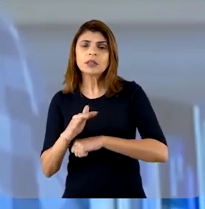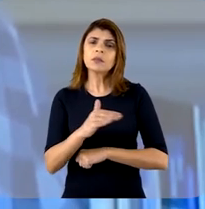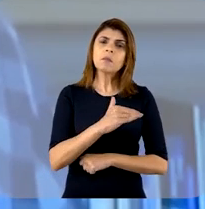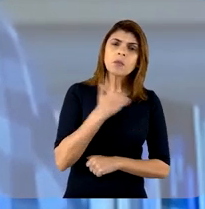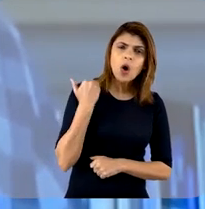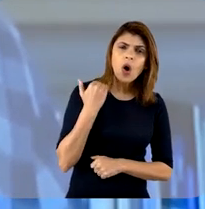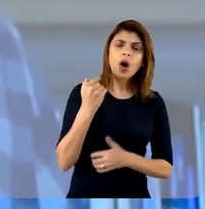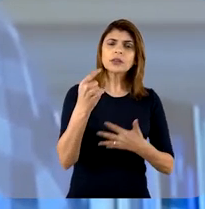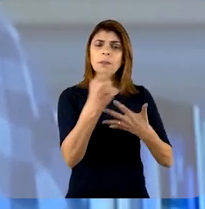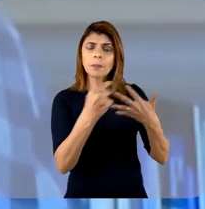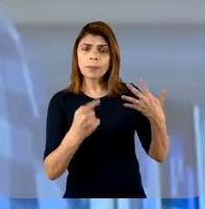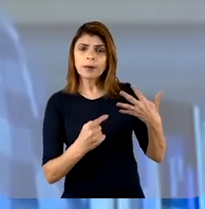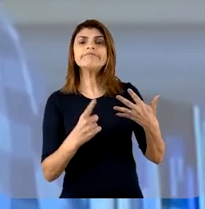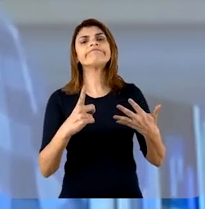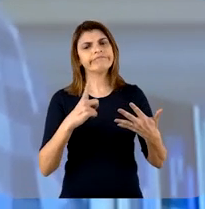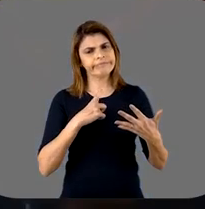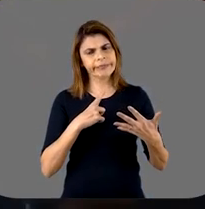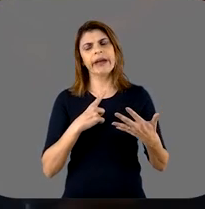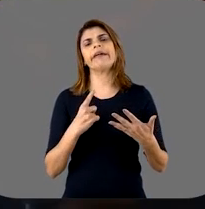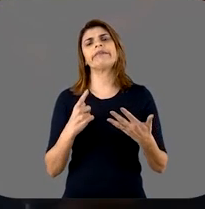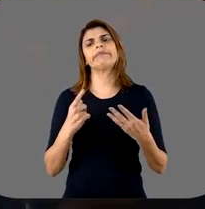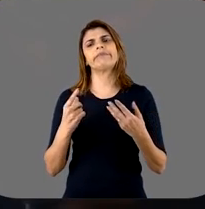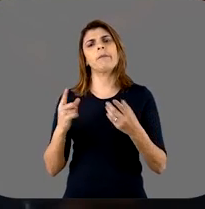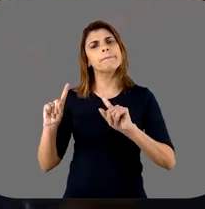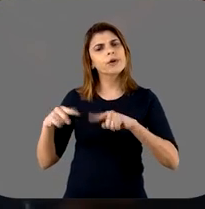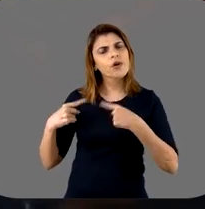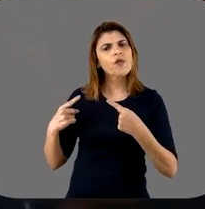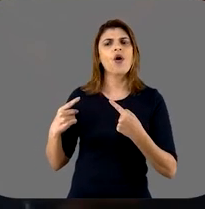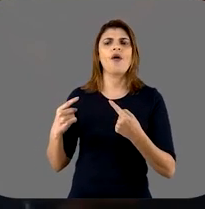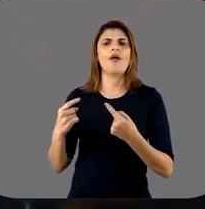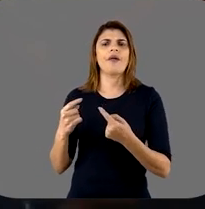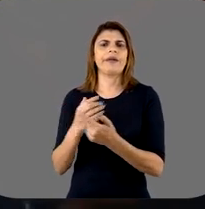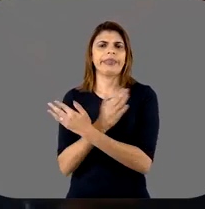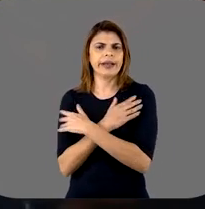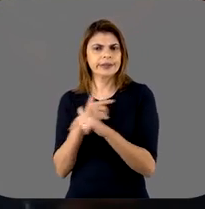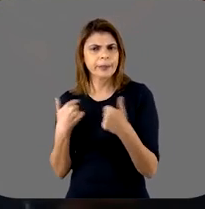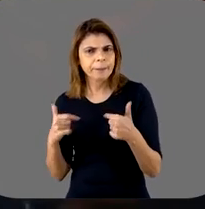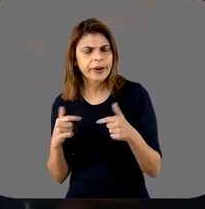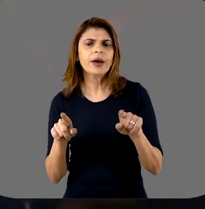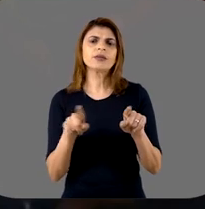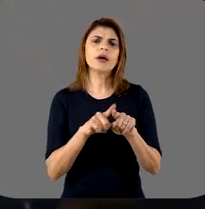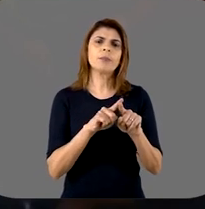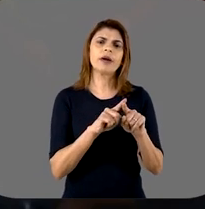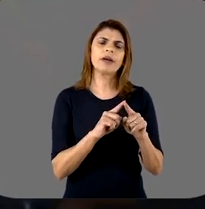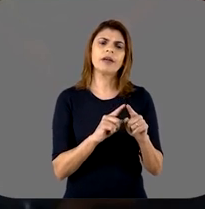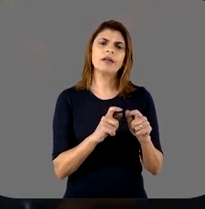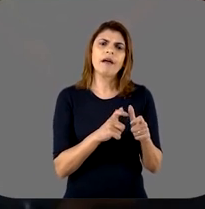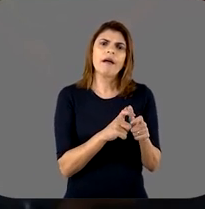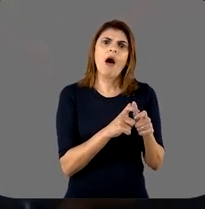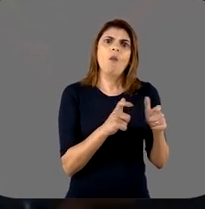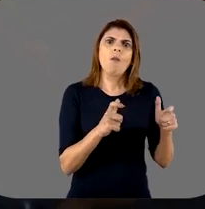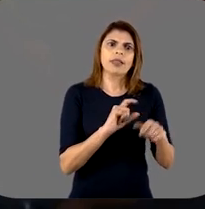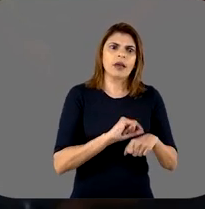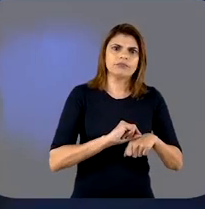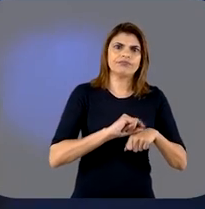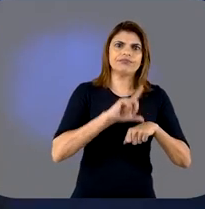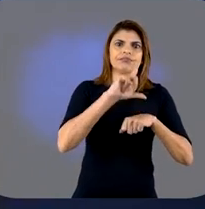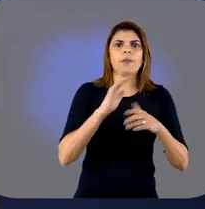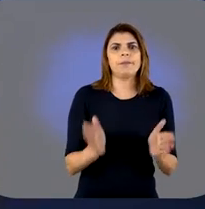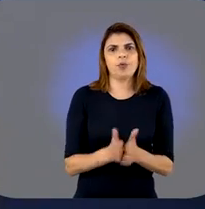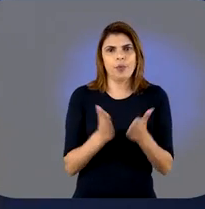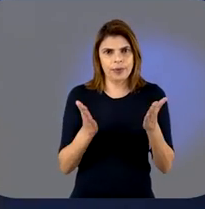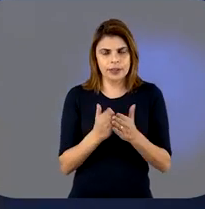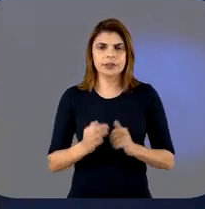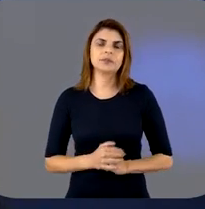elas provocam o desemprego, elas provocam e acentuam a pobreza. E aí a gente passa logo aqui para o